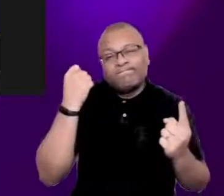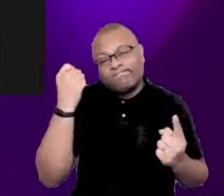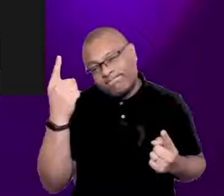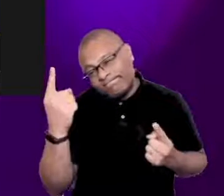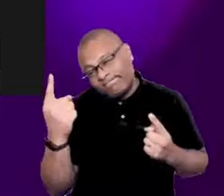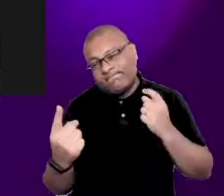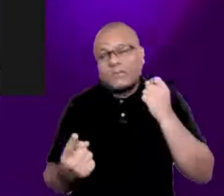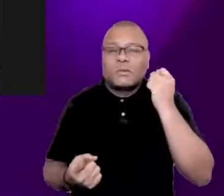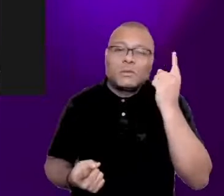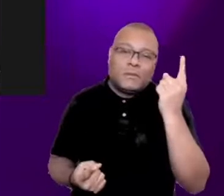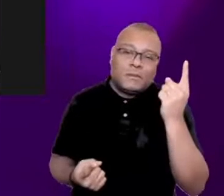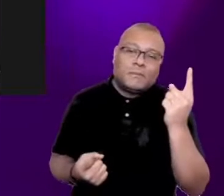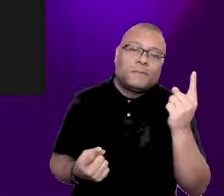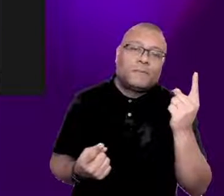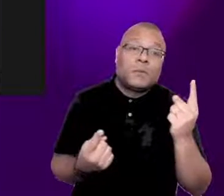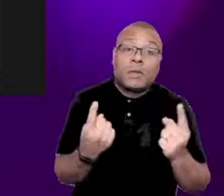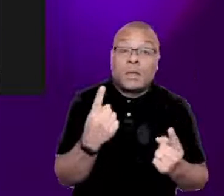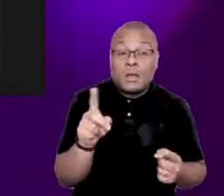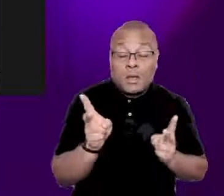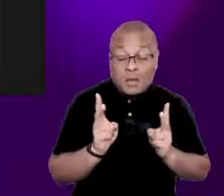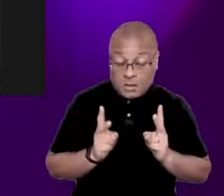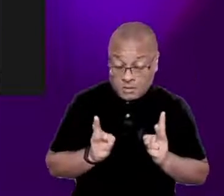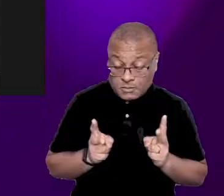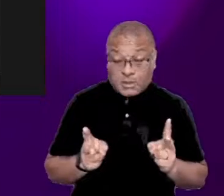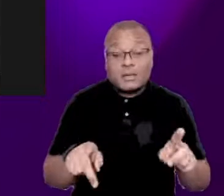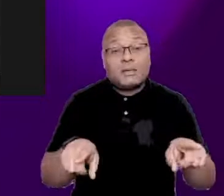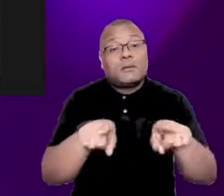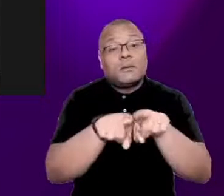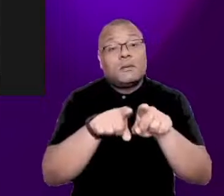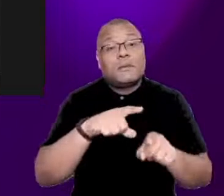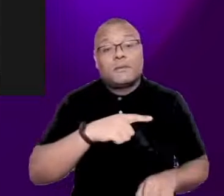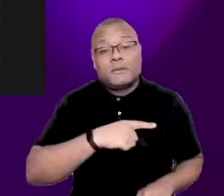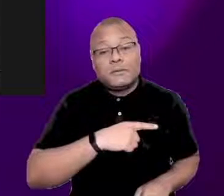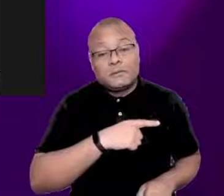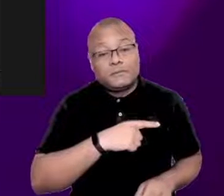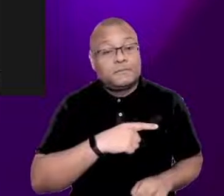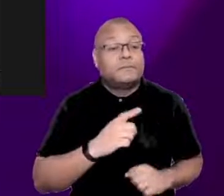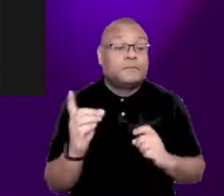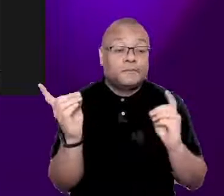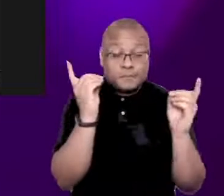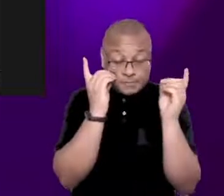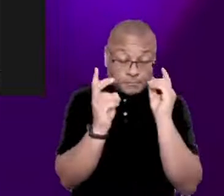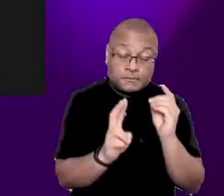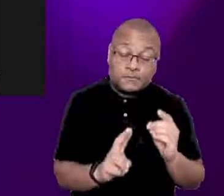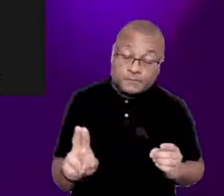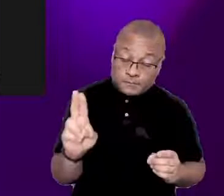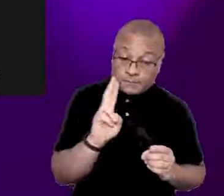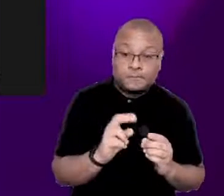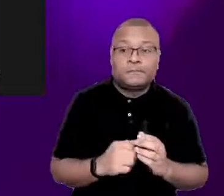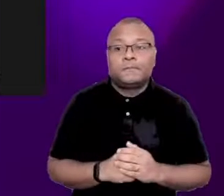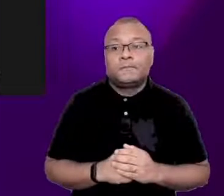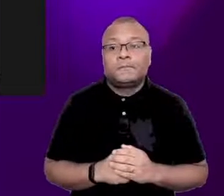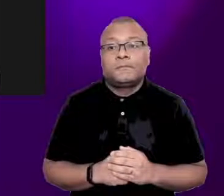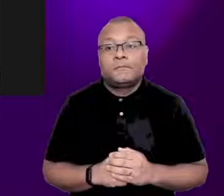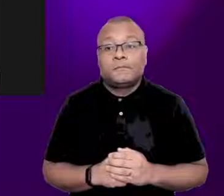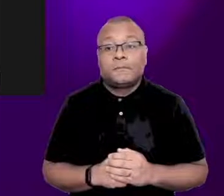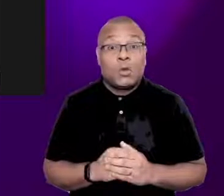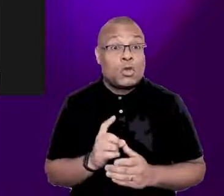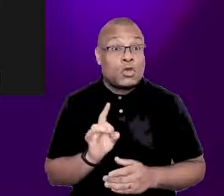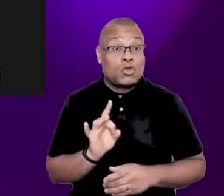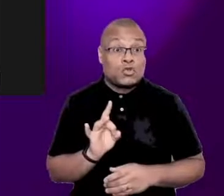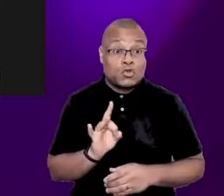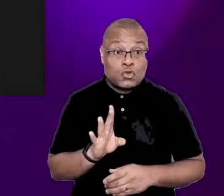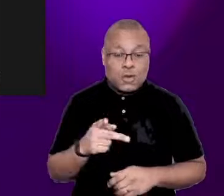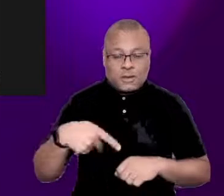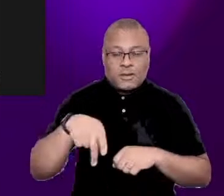a continuidade e a forma sistemática com que se coletam e se utilizam esses dados. Só para aqui